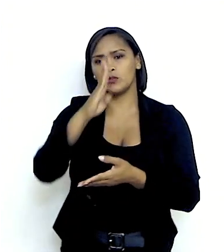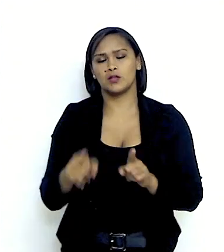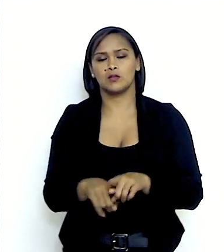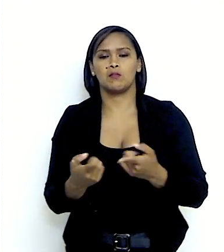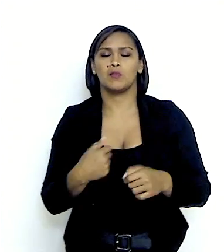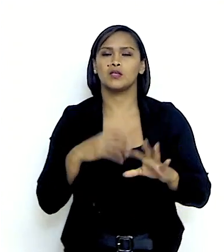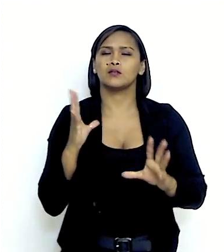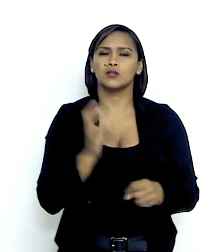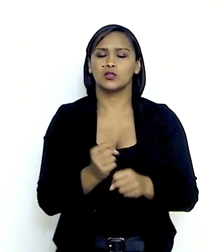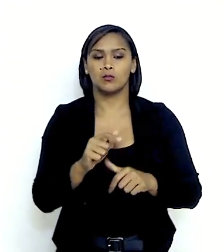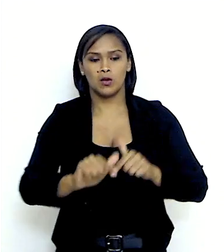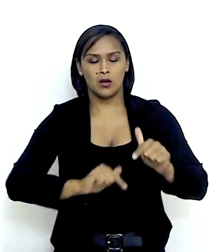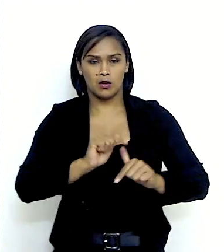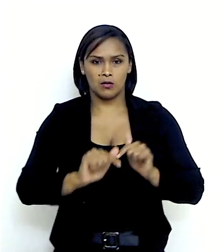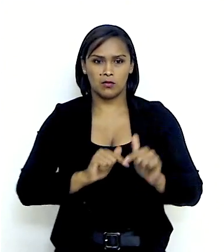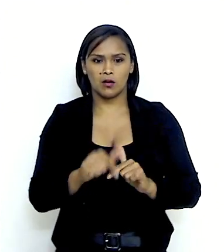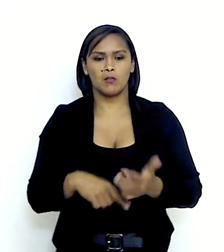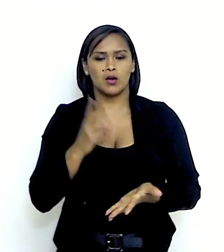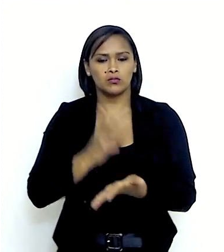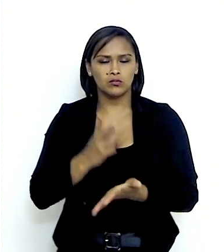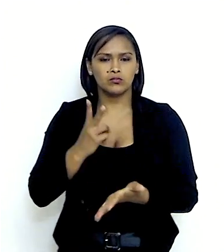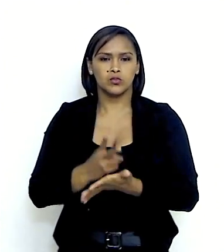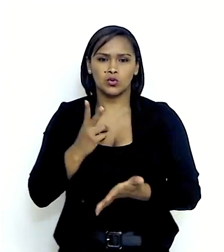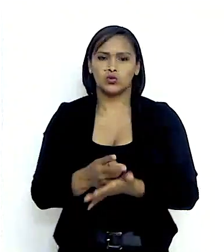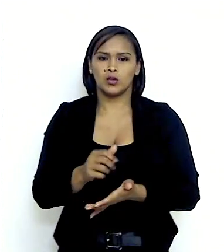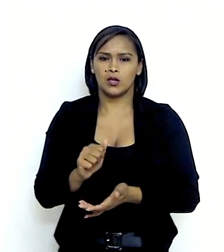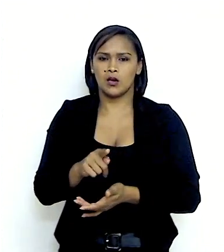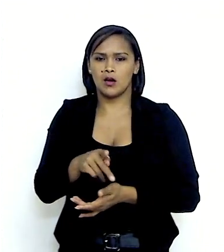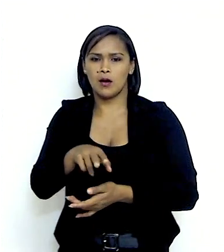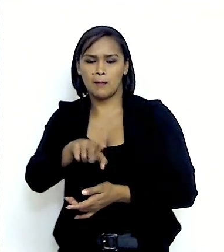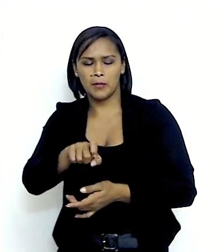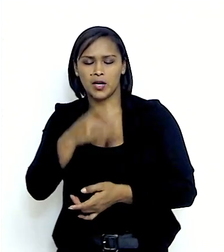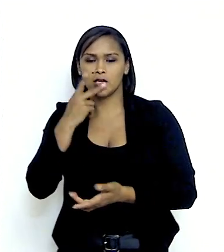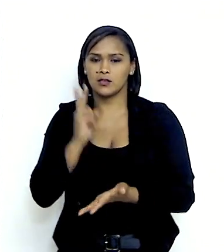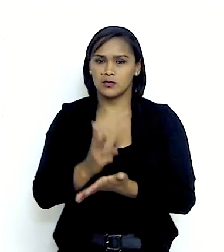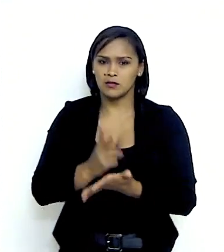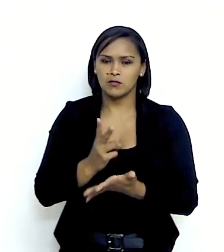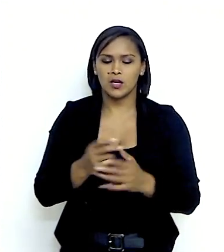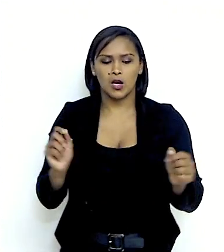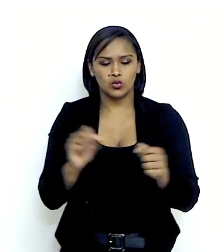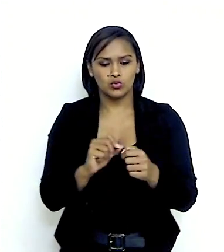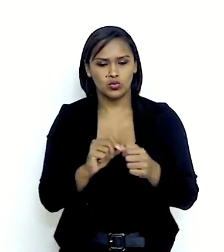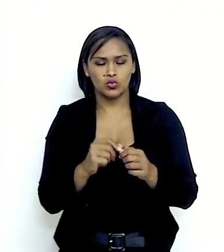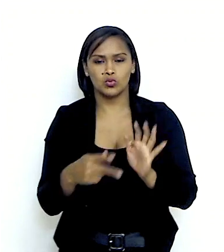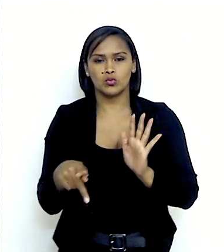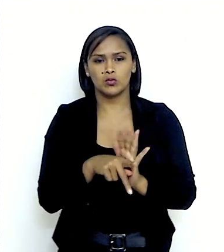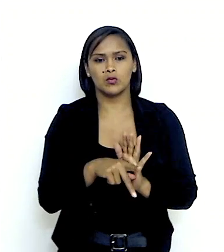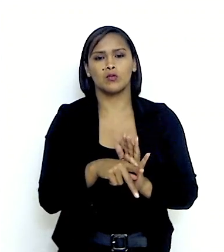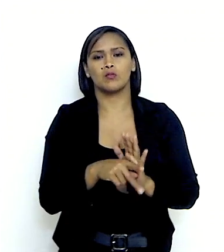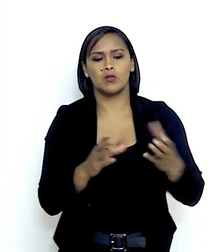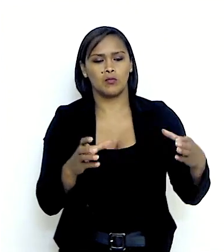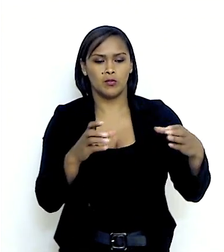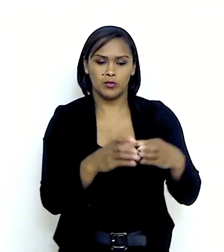Mas, em resumo, é um trabalho muito consistente que nós, a Apex, vem fazendo em parceria com o próprio